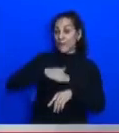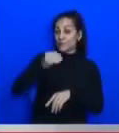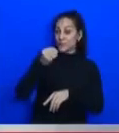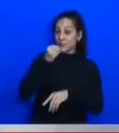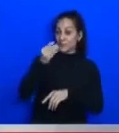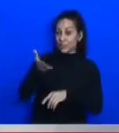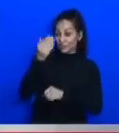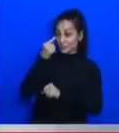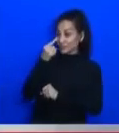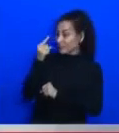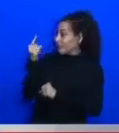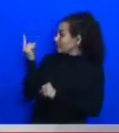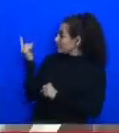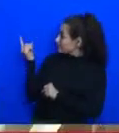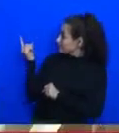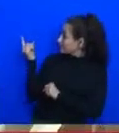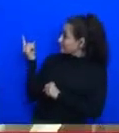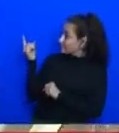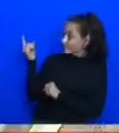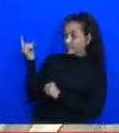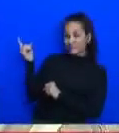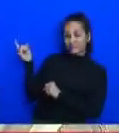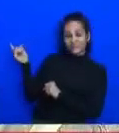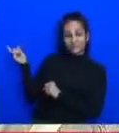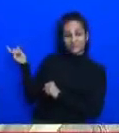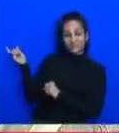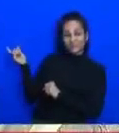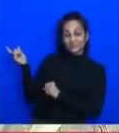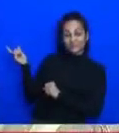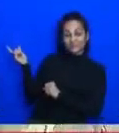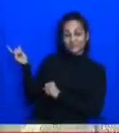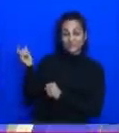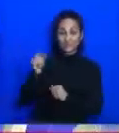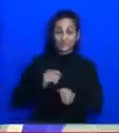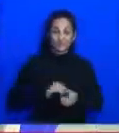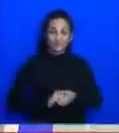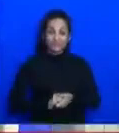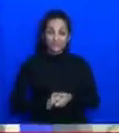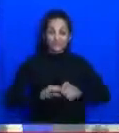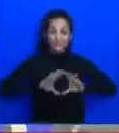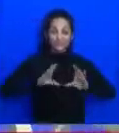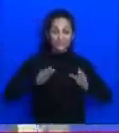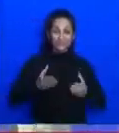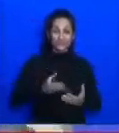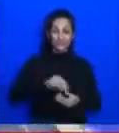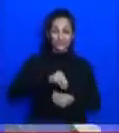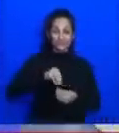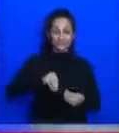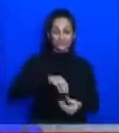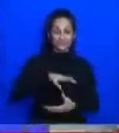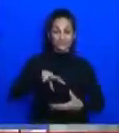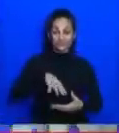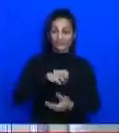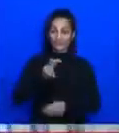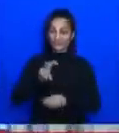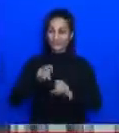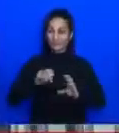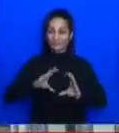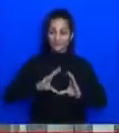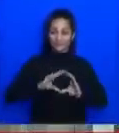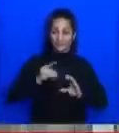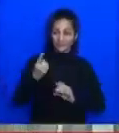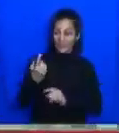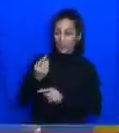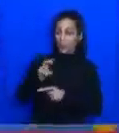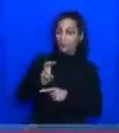Teio, bolas posicionadas, valendo. Globo carregado, embaralhando 50